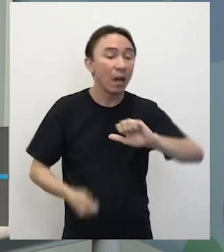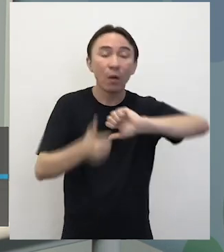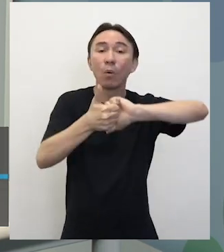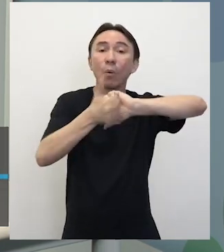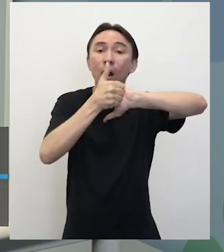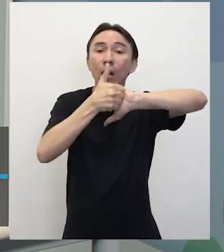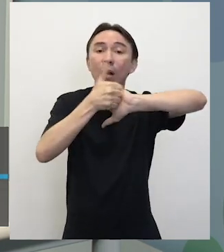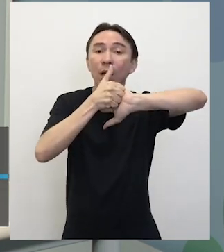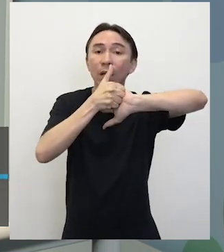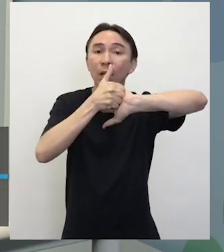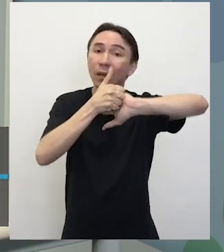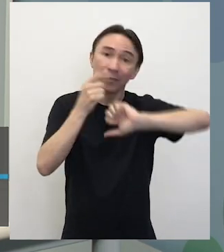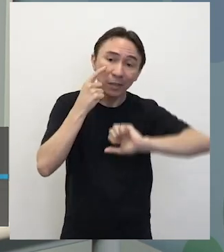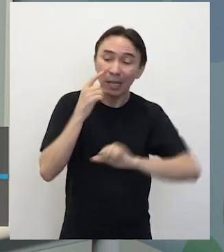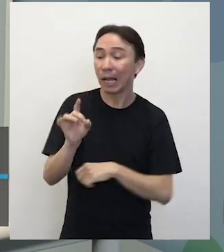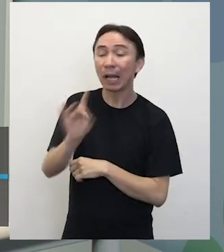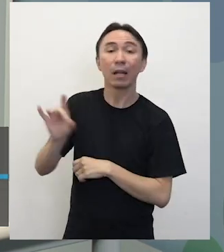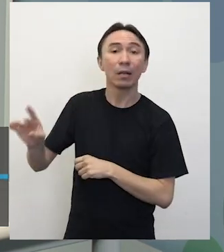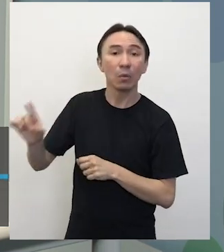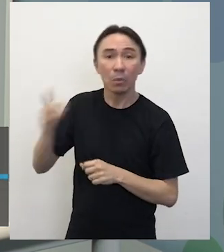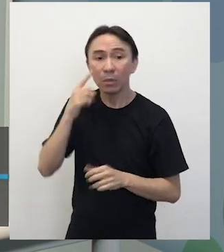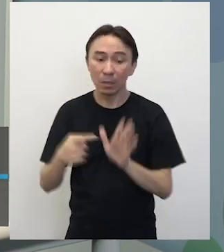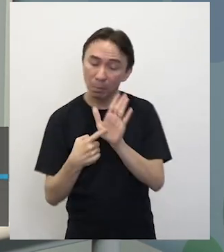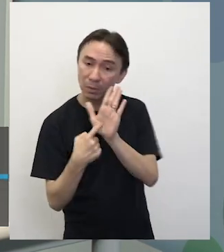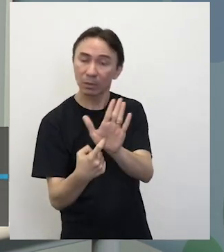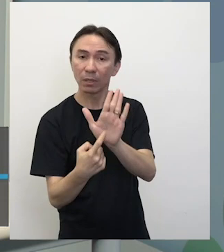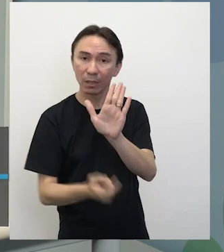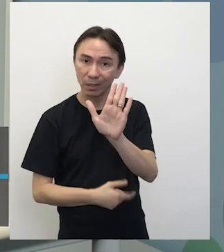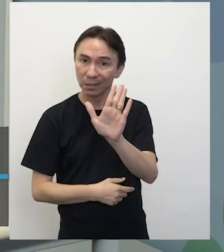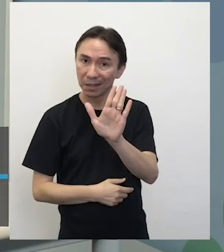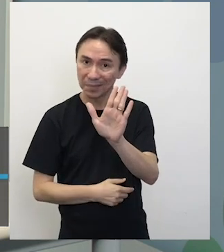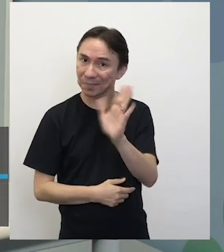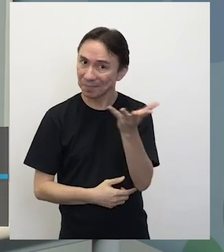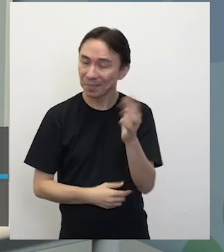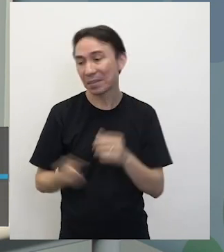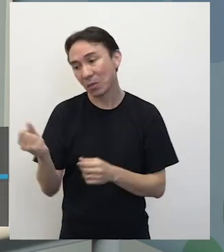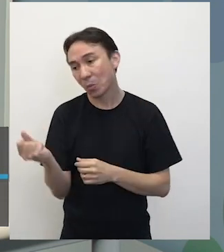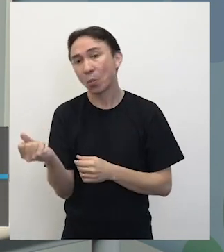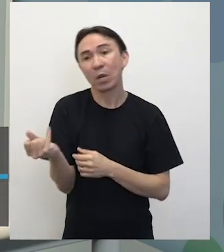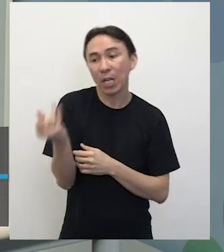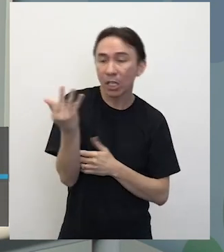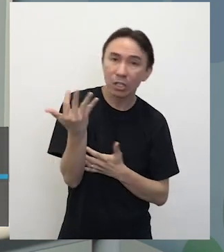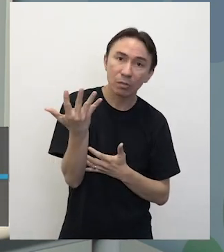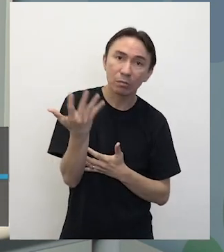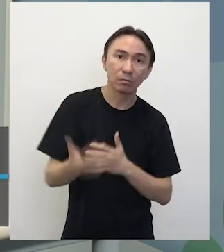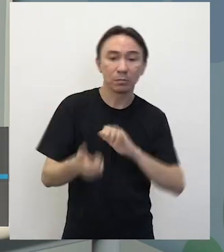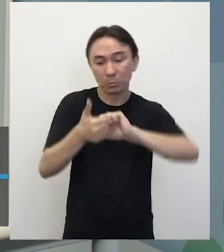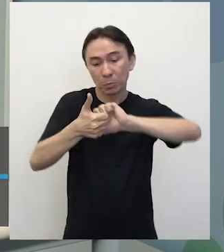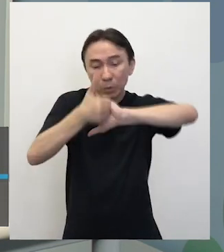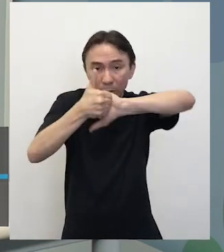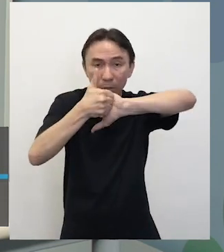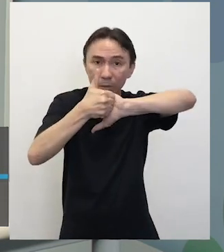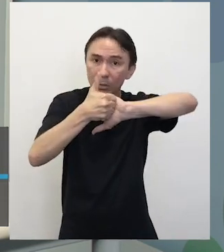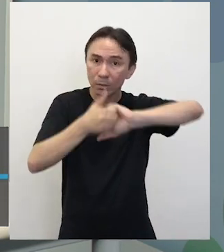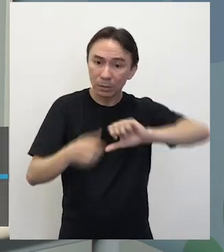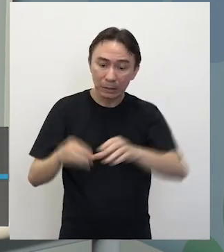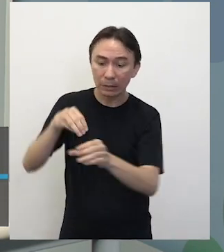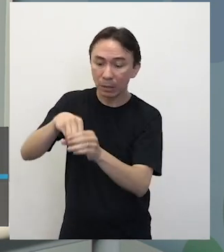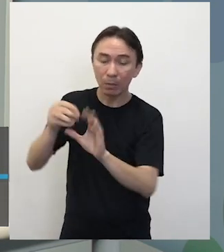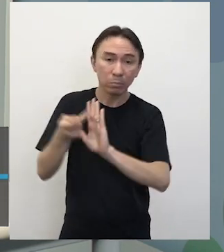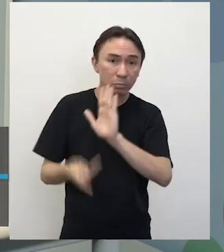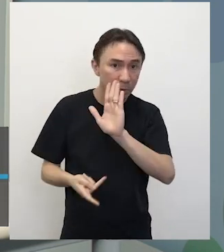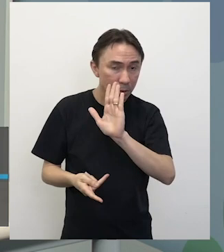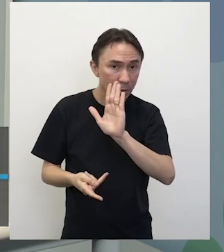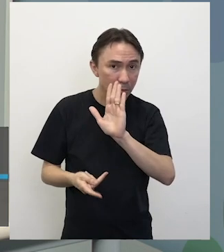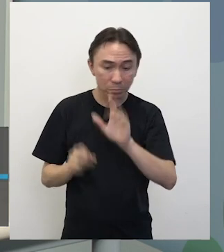desses projetos. Então, quando a gente fala de qualitativo e quantitativo, dentro do projeto social, não é simplesmente ir lá e